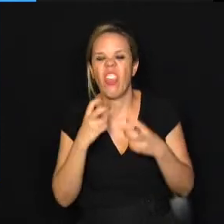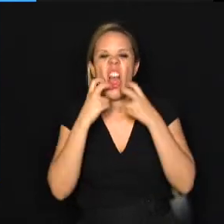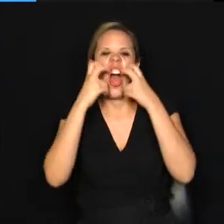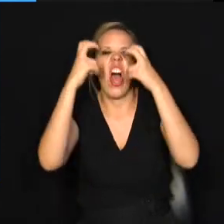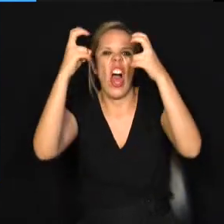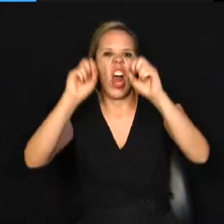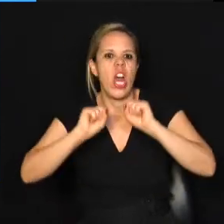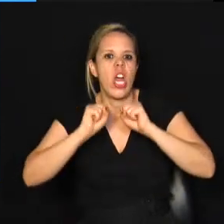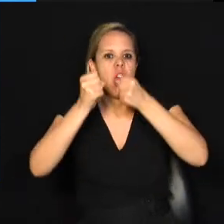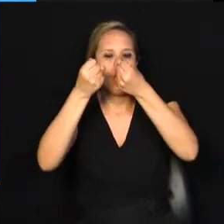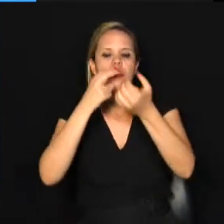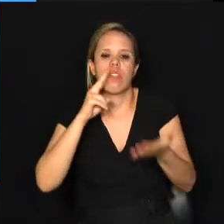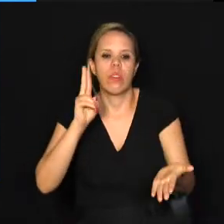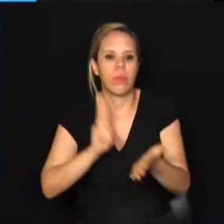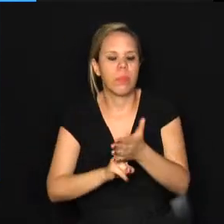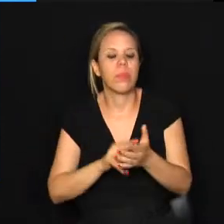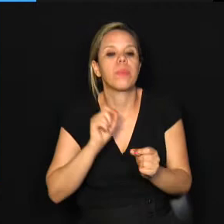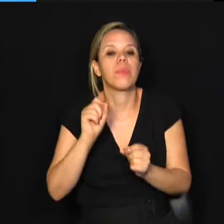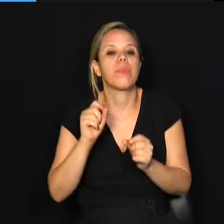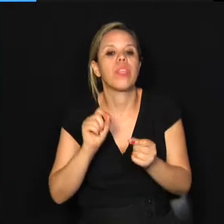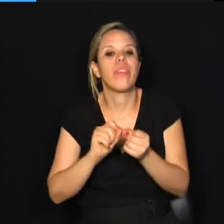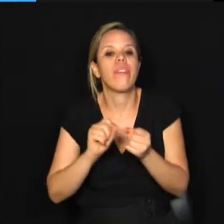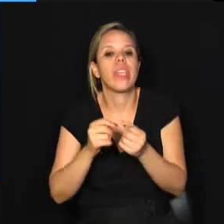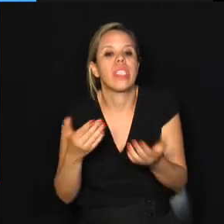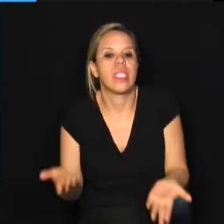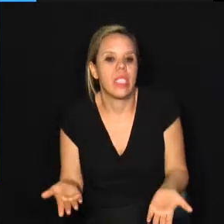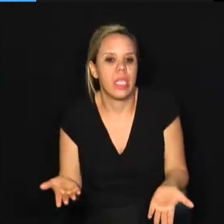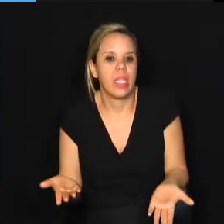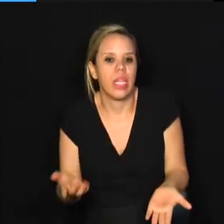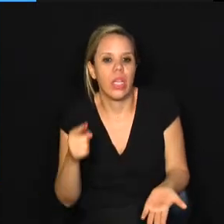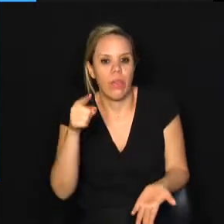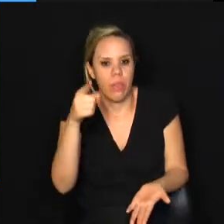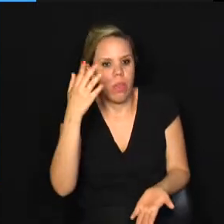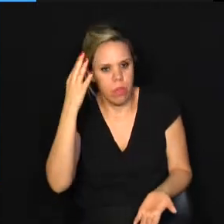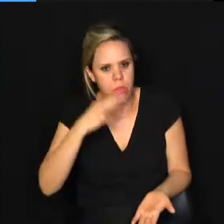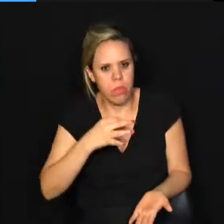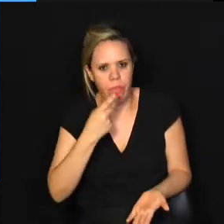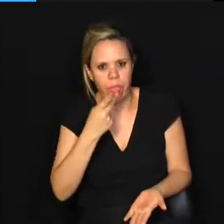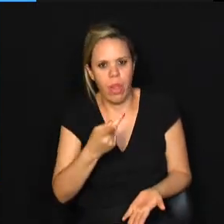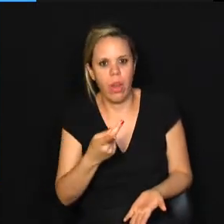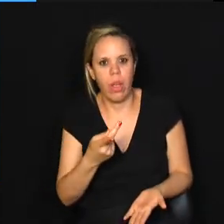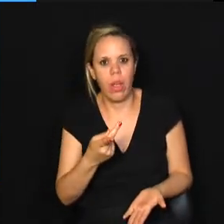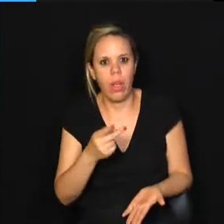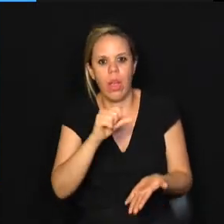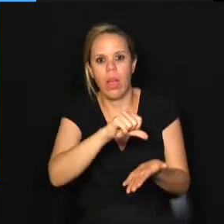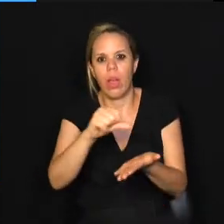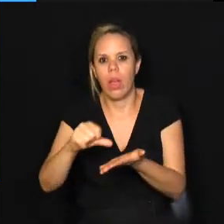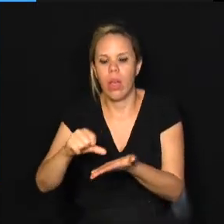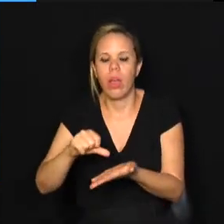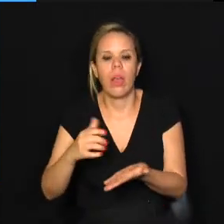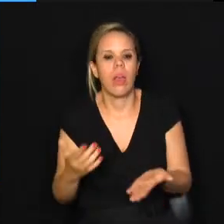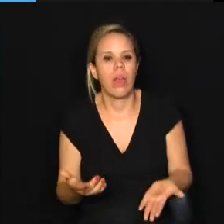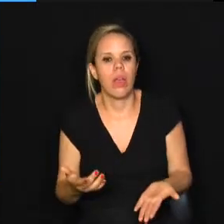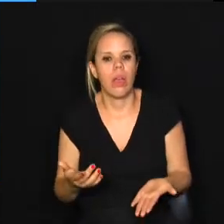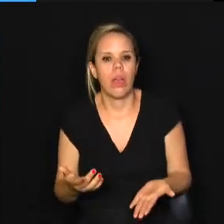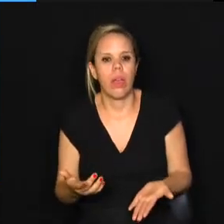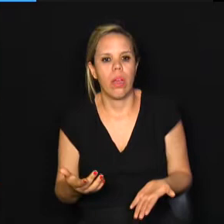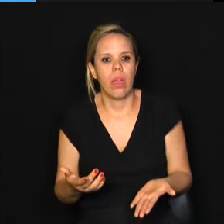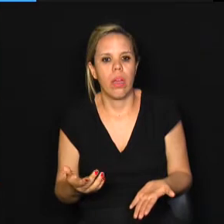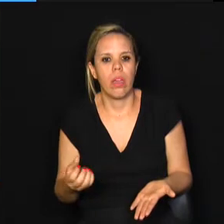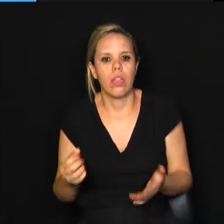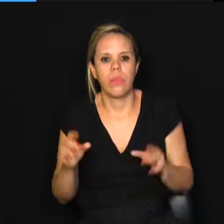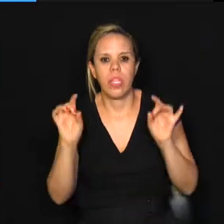dos Correios, quem vai fazer? Porque eu vou ser sincera com você, a região central, as regiões mais